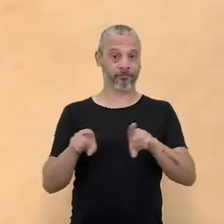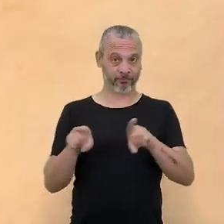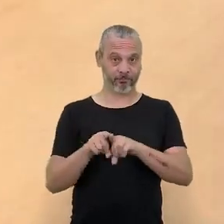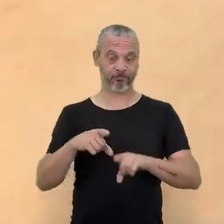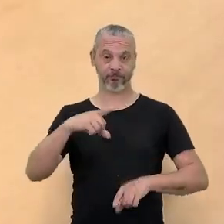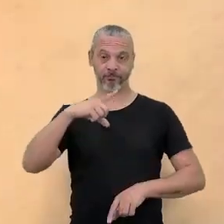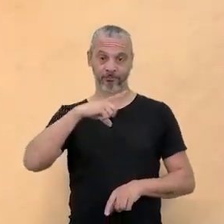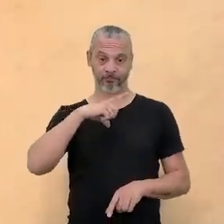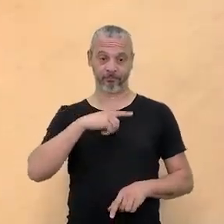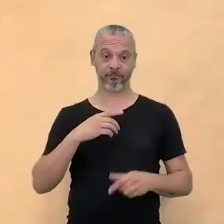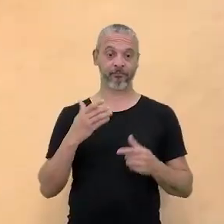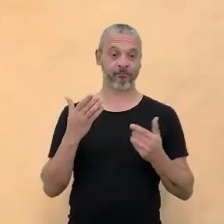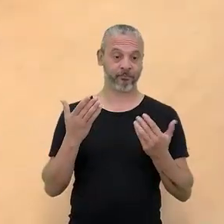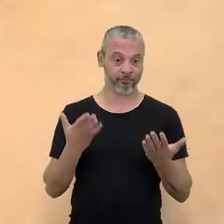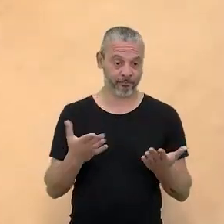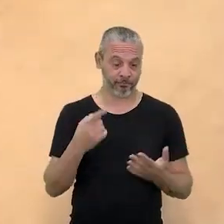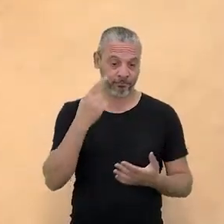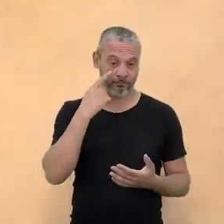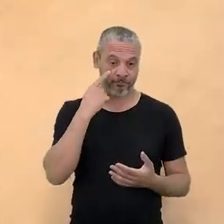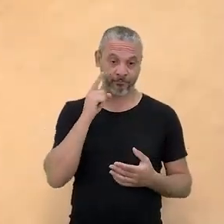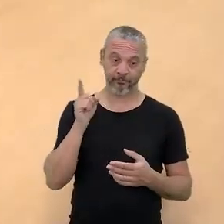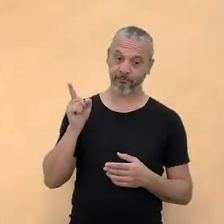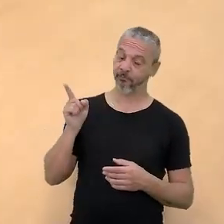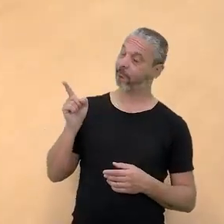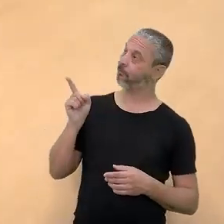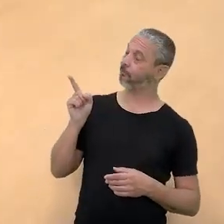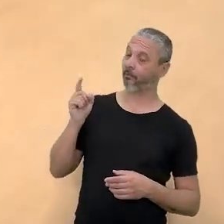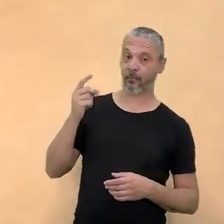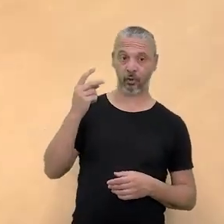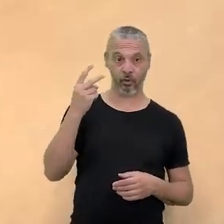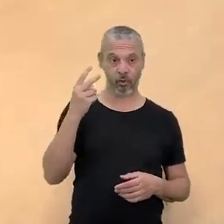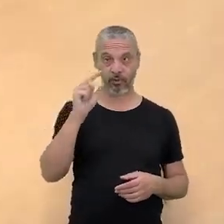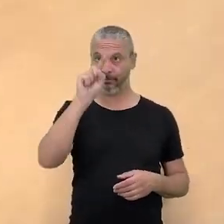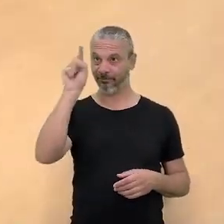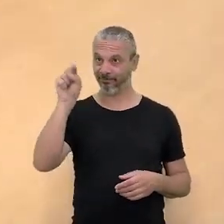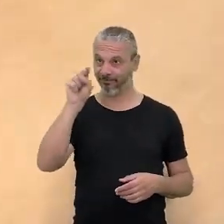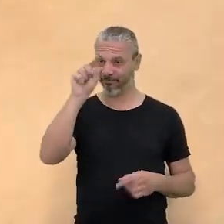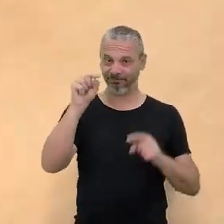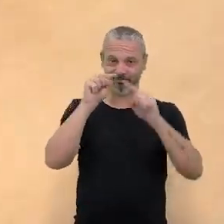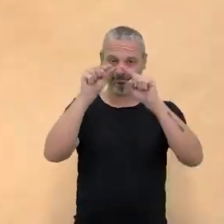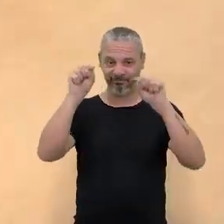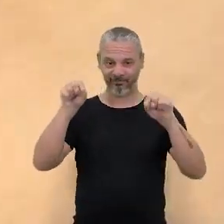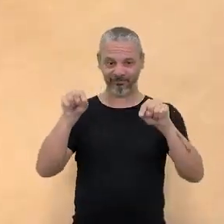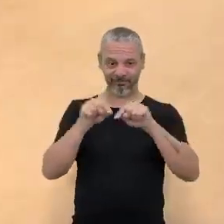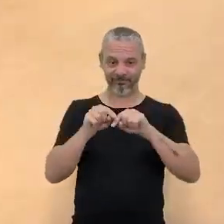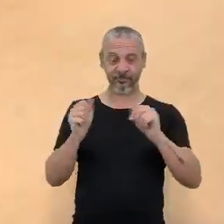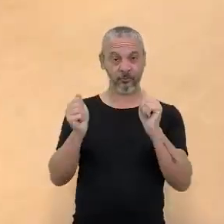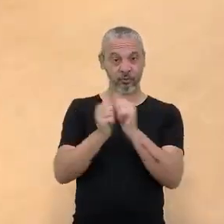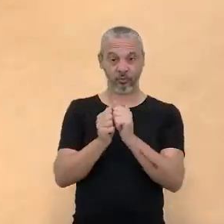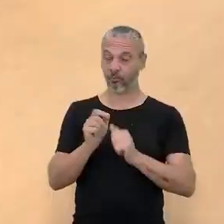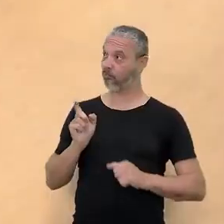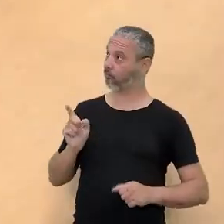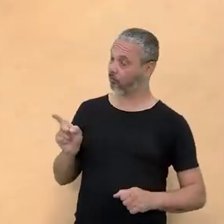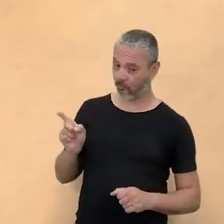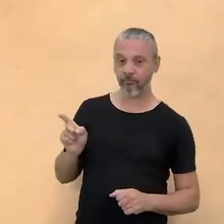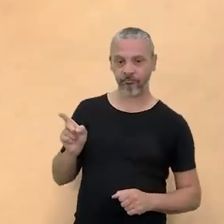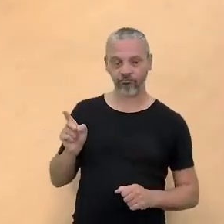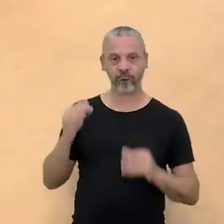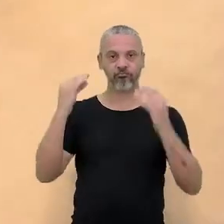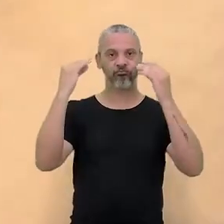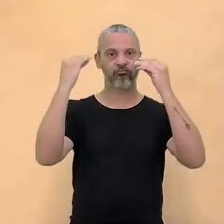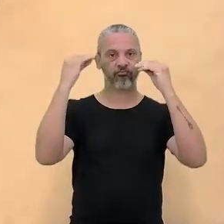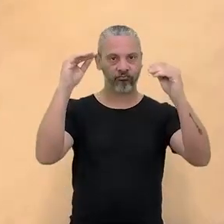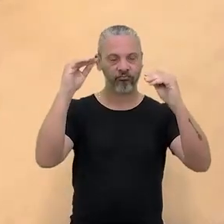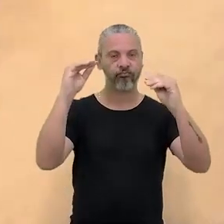do sensor de umidade. Então, vocês vão fazer esses 2 furos aqui, com mais esse daqui, para